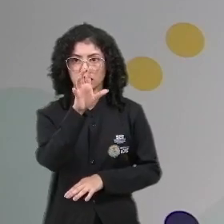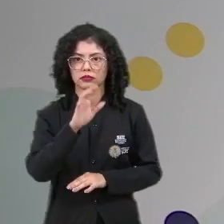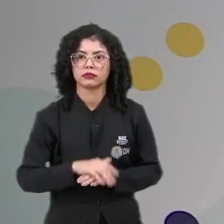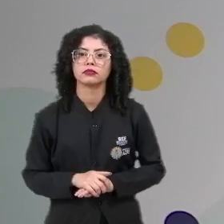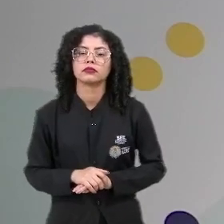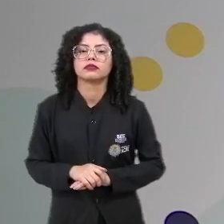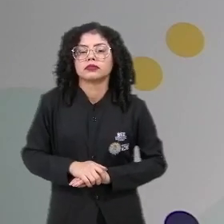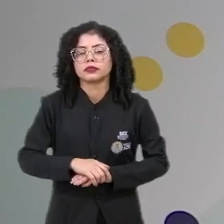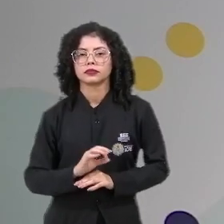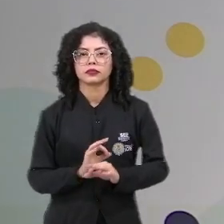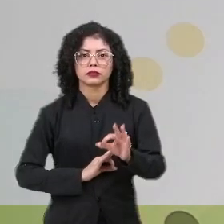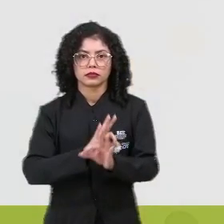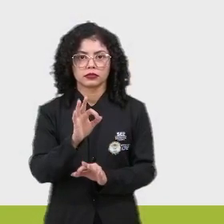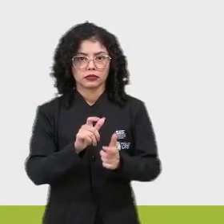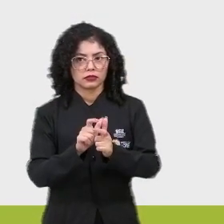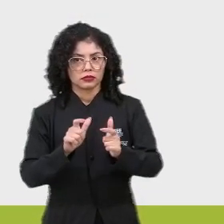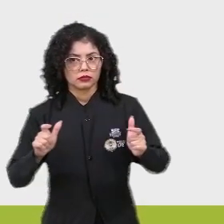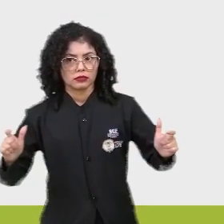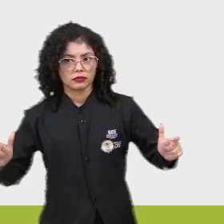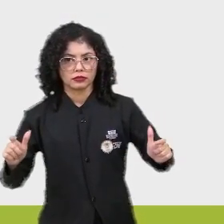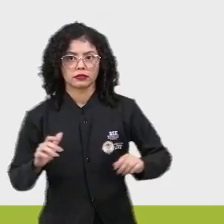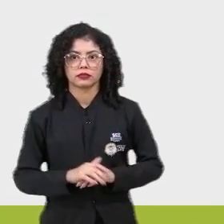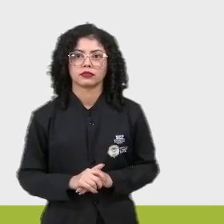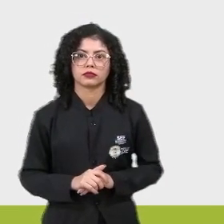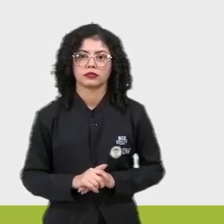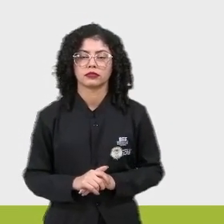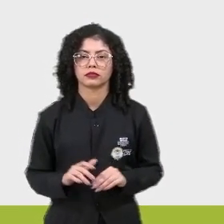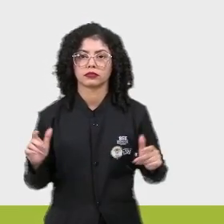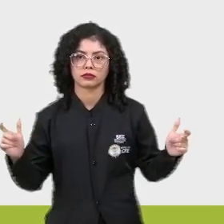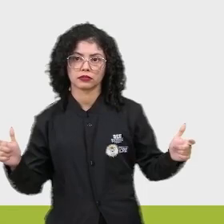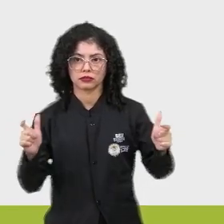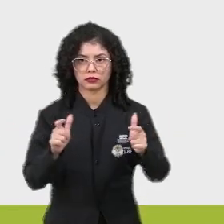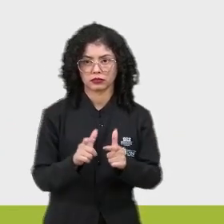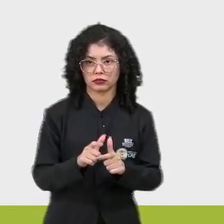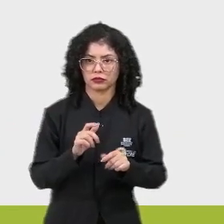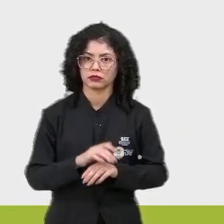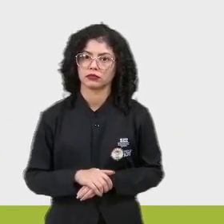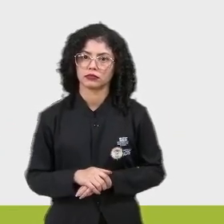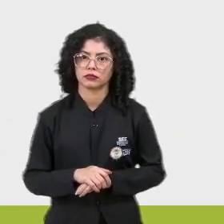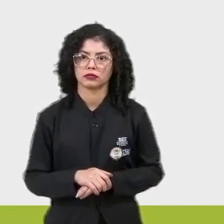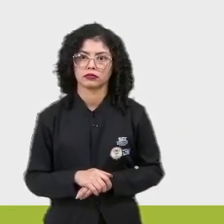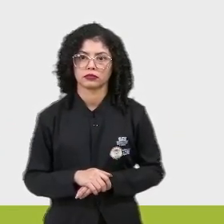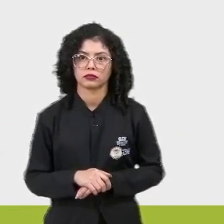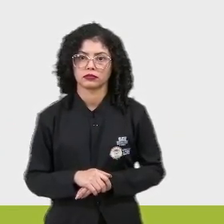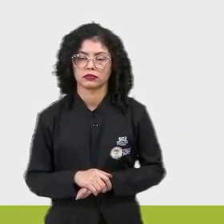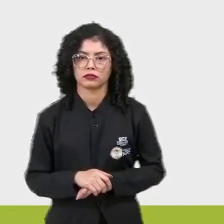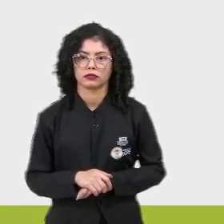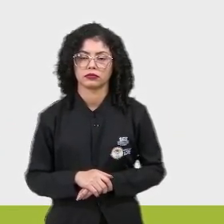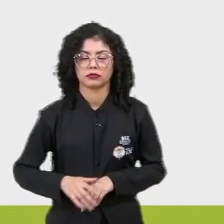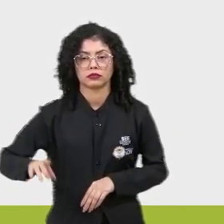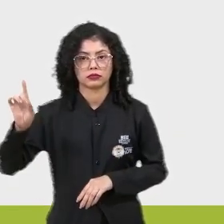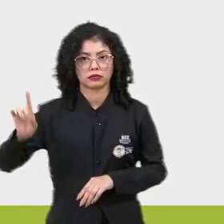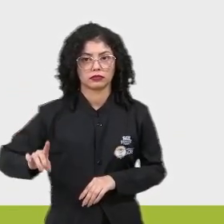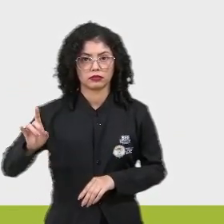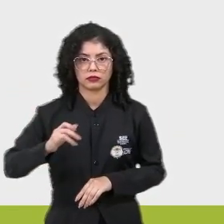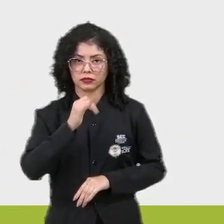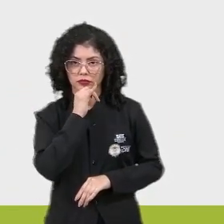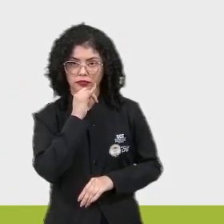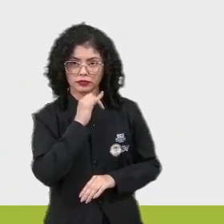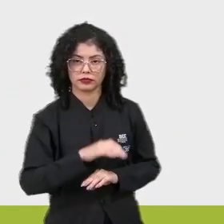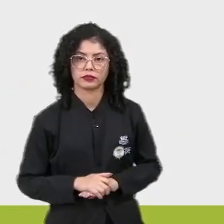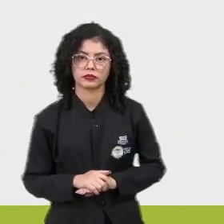ele está dizendo que ela é ordem crescente, ou seja, do menor para o maior, para o lado direito, por